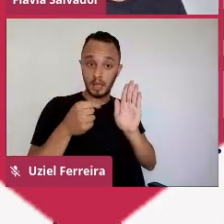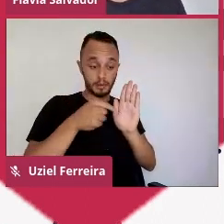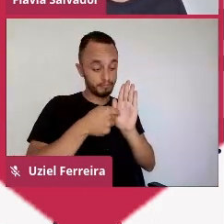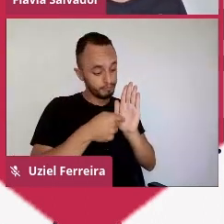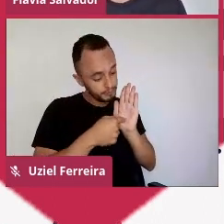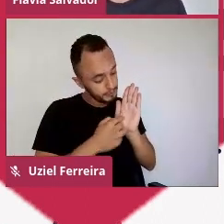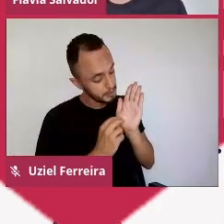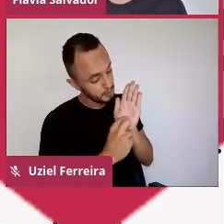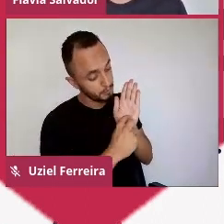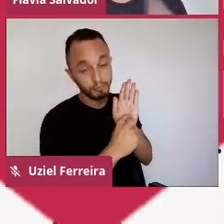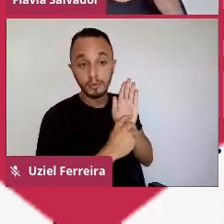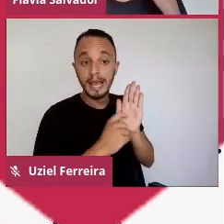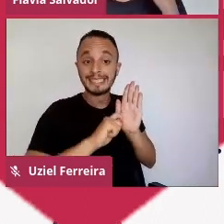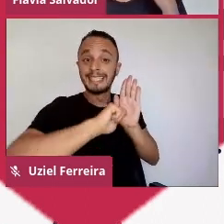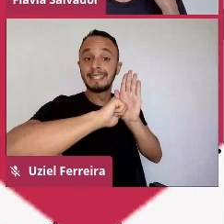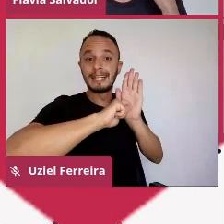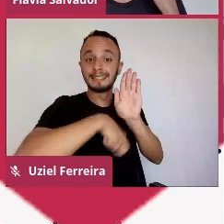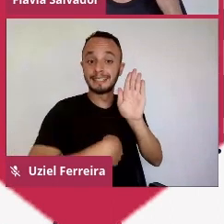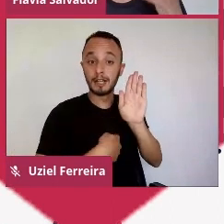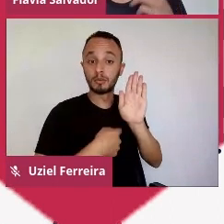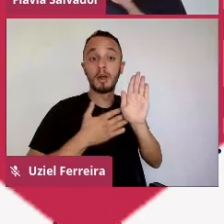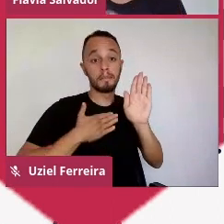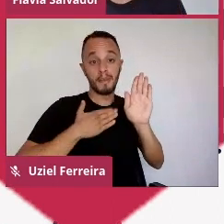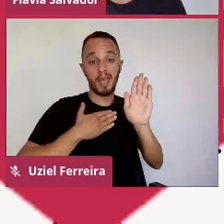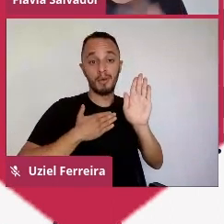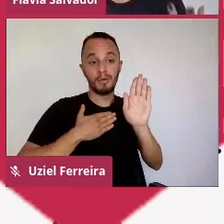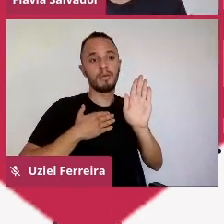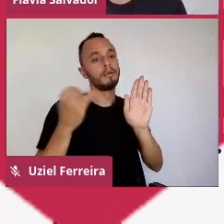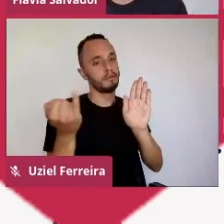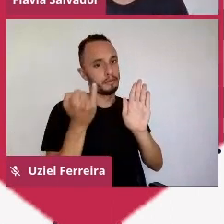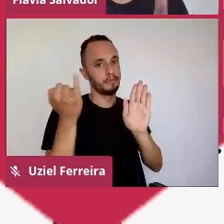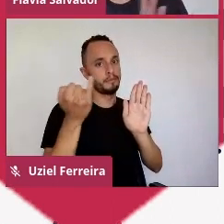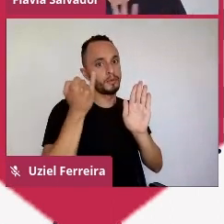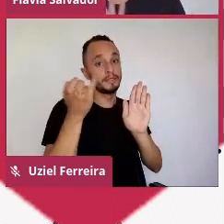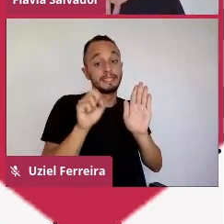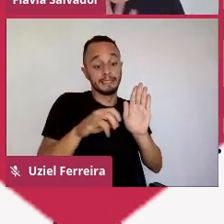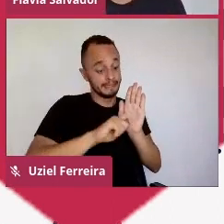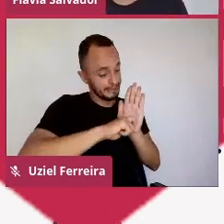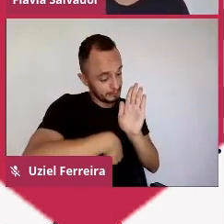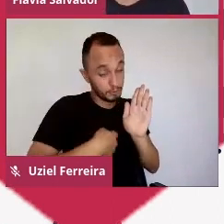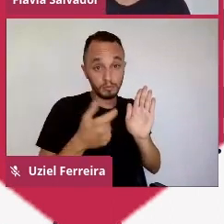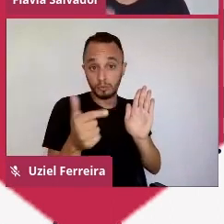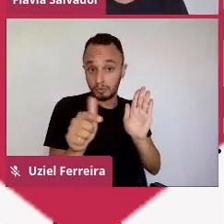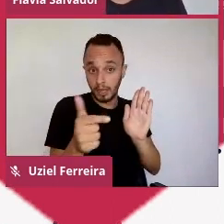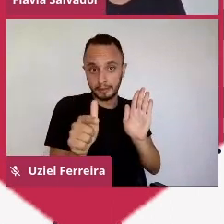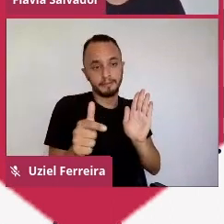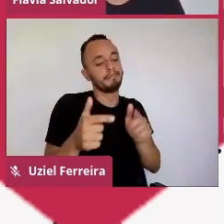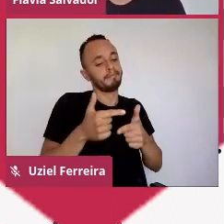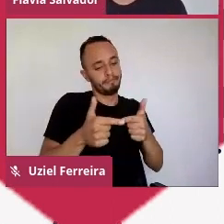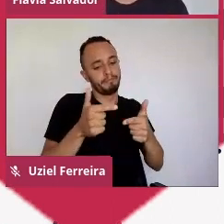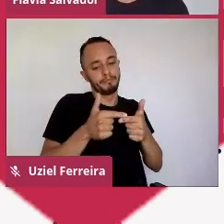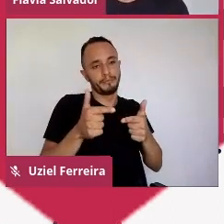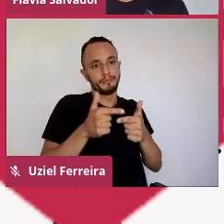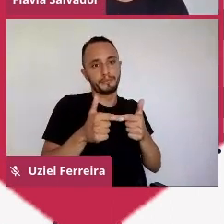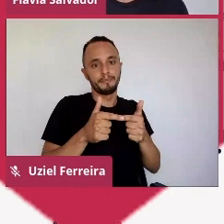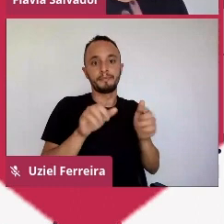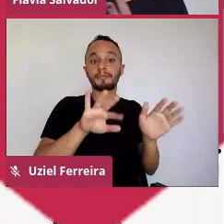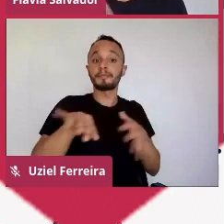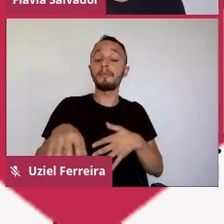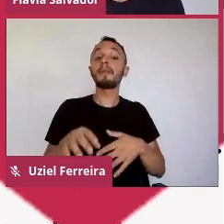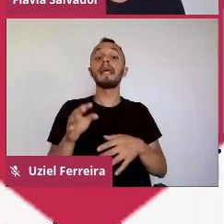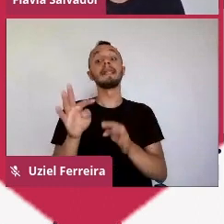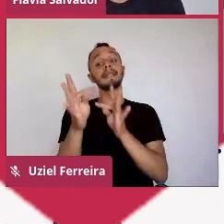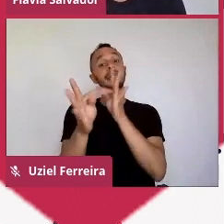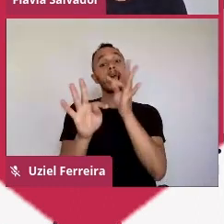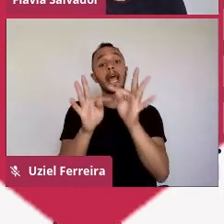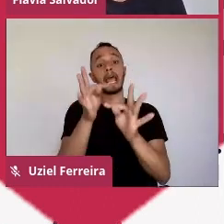4 vertentes básicas, né, de técnicas, que é a que tem o suporte de madeira, a xilogravura, o suporte